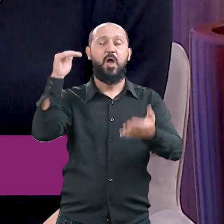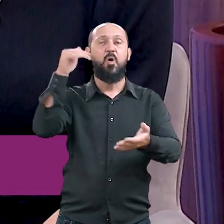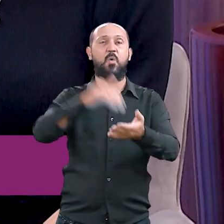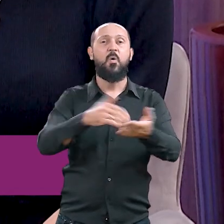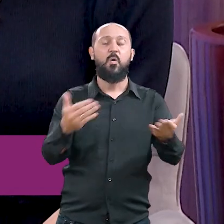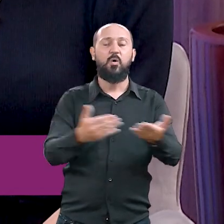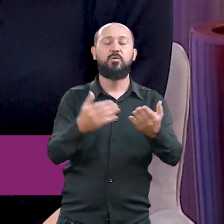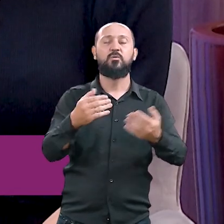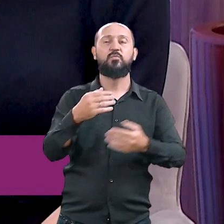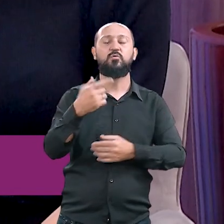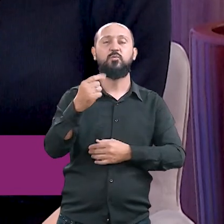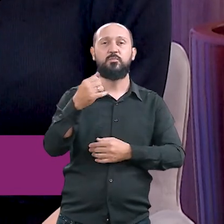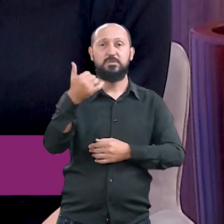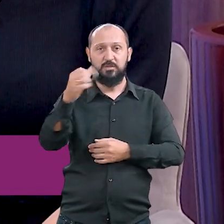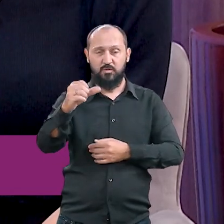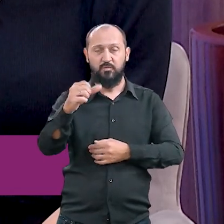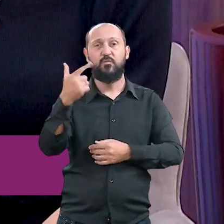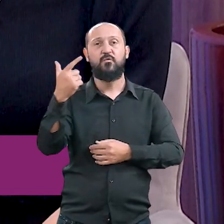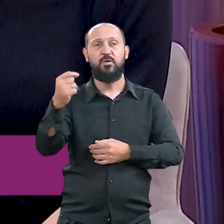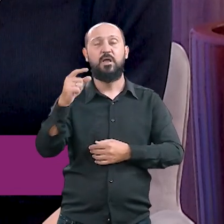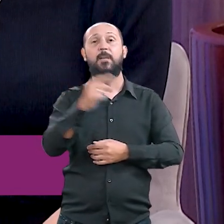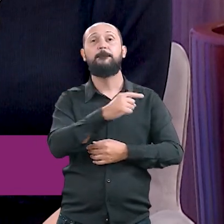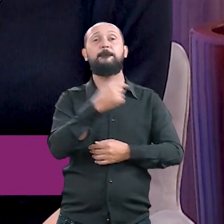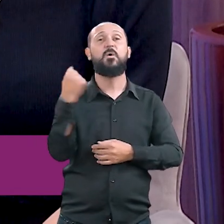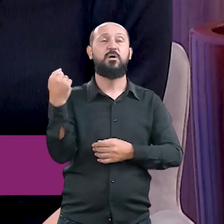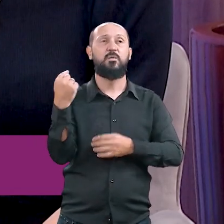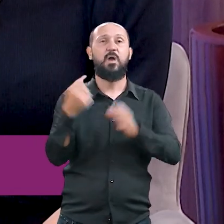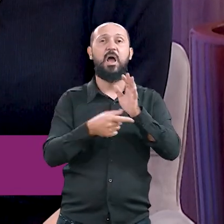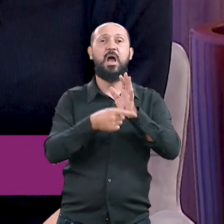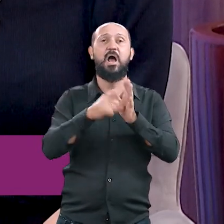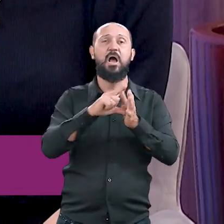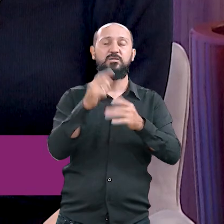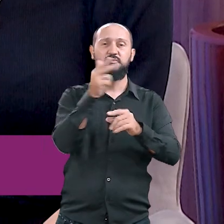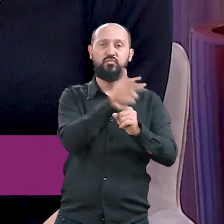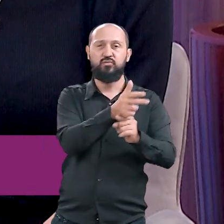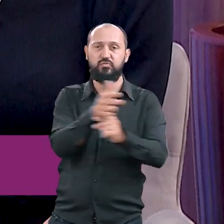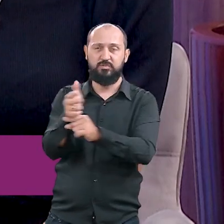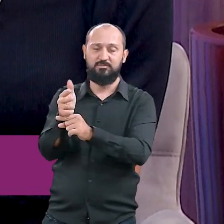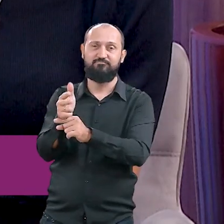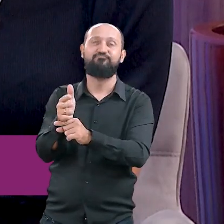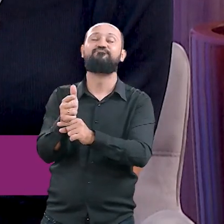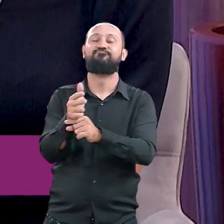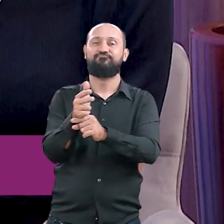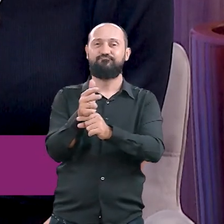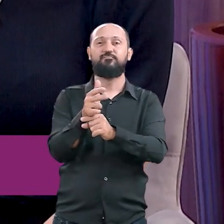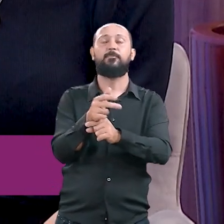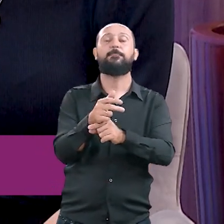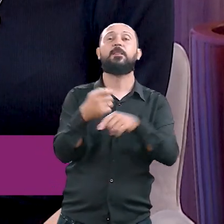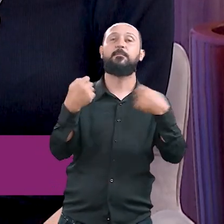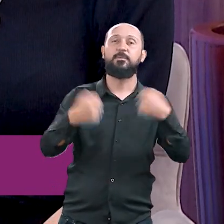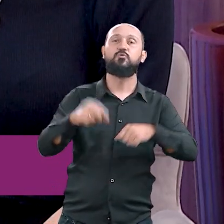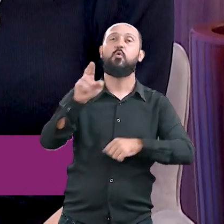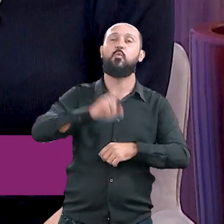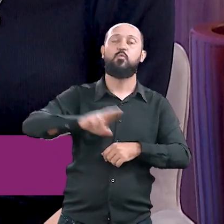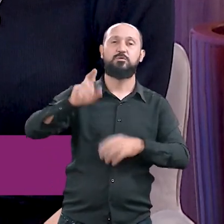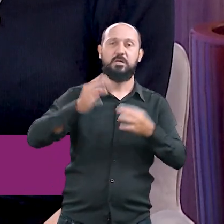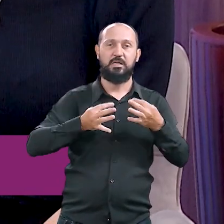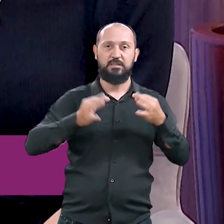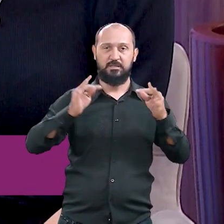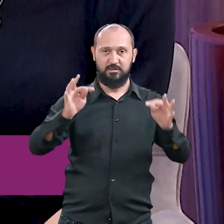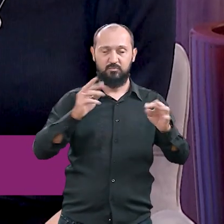certeza inibe bastante essas ações. Né? É interessante porque parece algo fora do controle mesmo da ação humana, quando